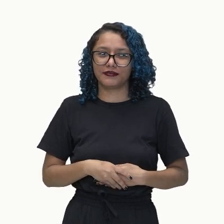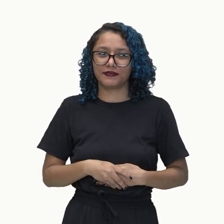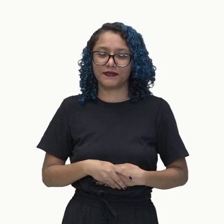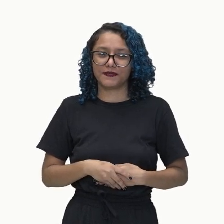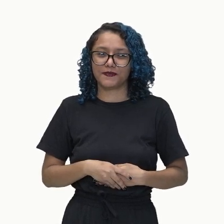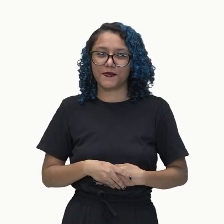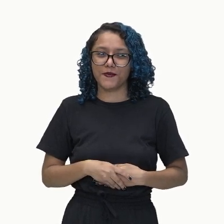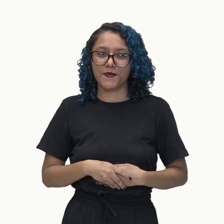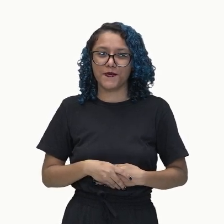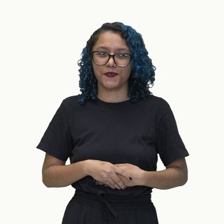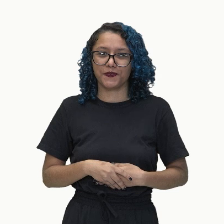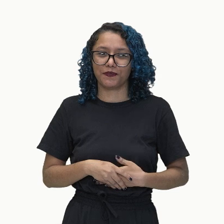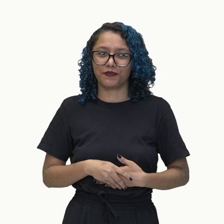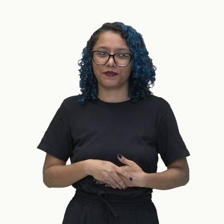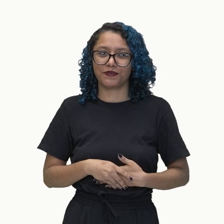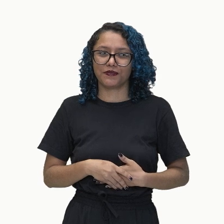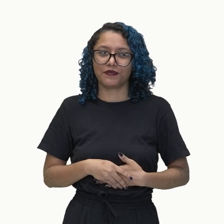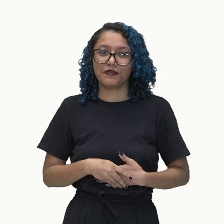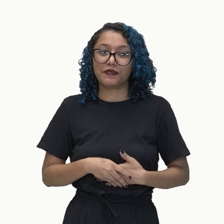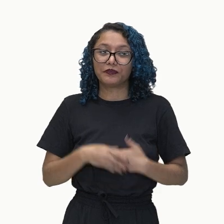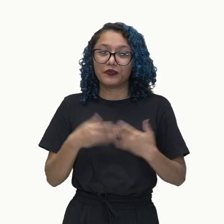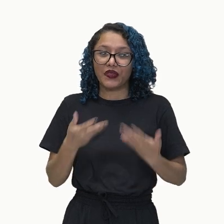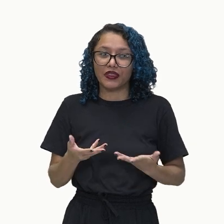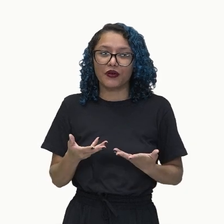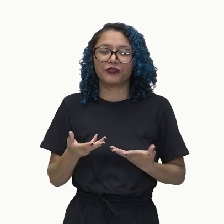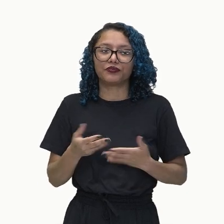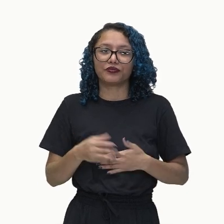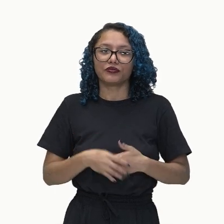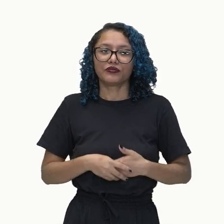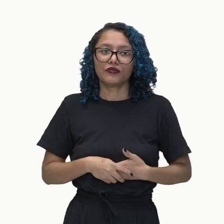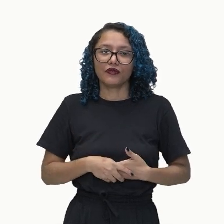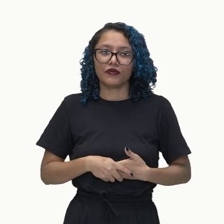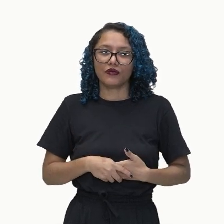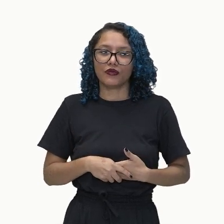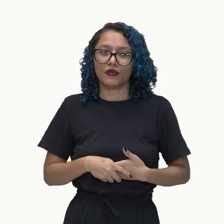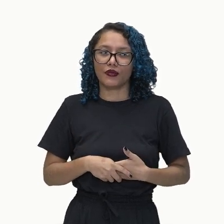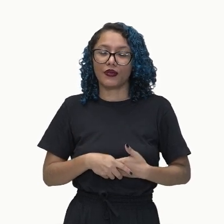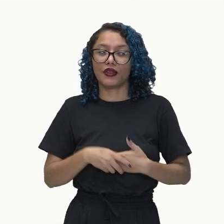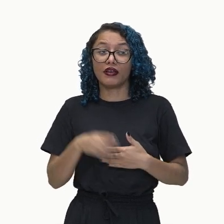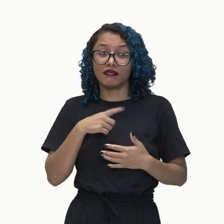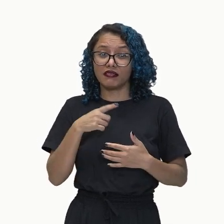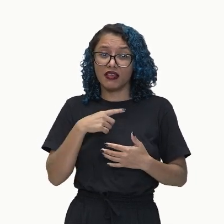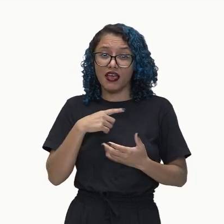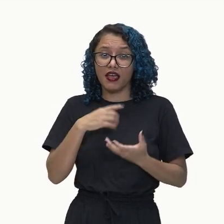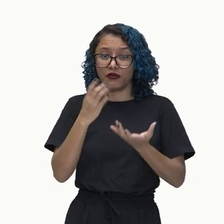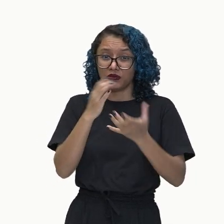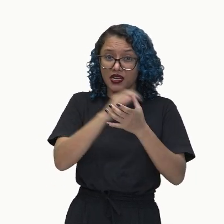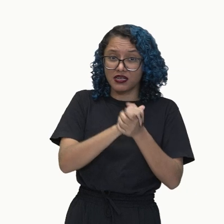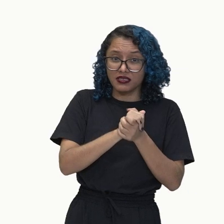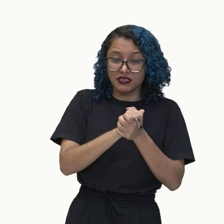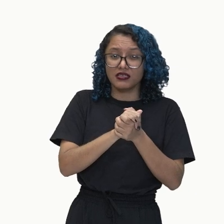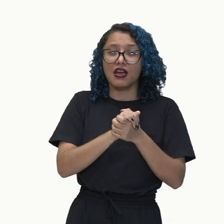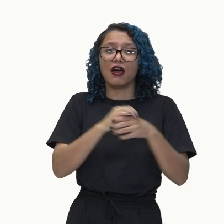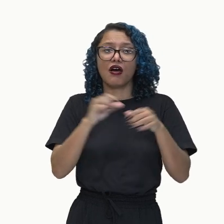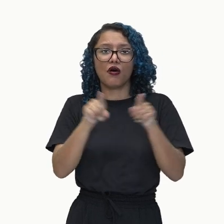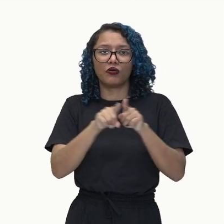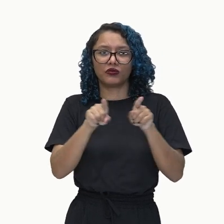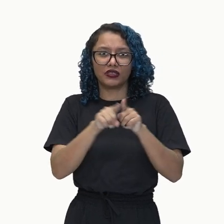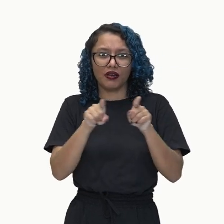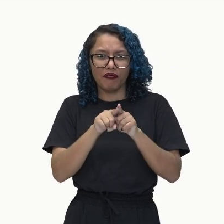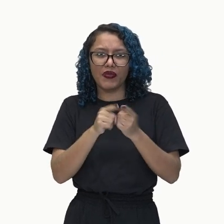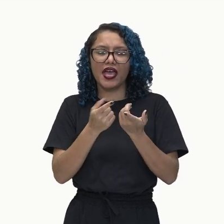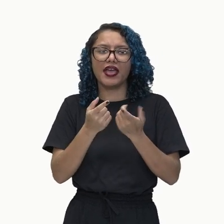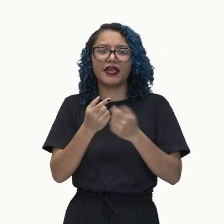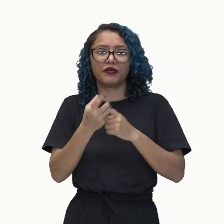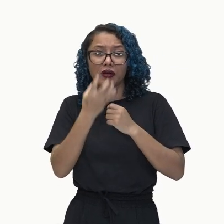dos retirantes, Fabiano e sua esposa, assim, a Vitória, os 2 filhos do casal e a cadela baleia, estimada por todos como se fosse um membro